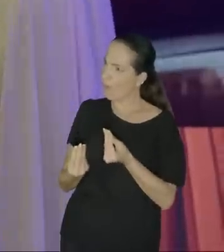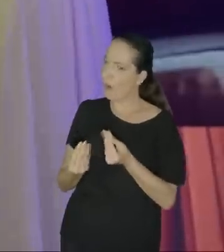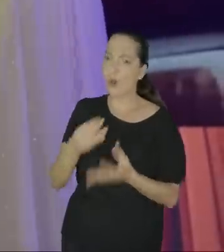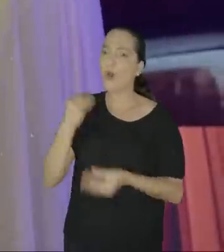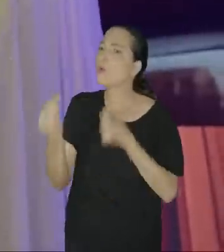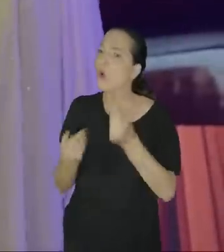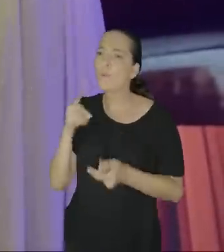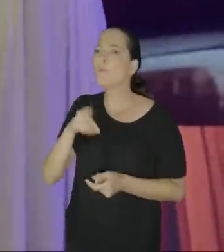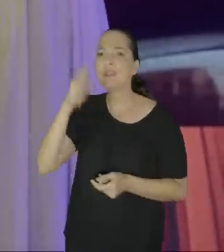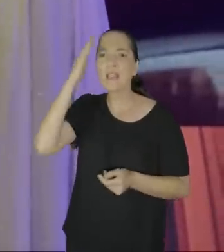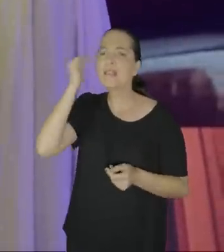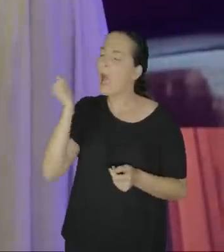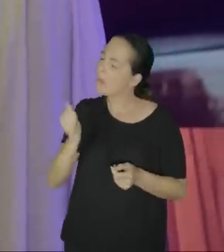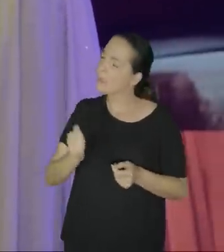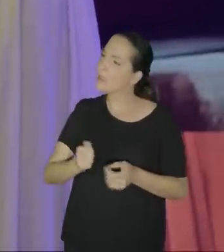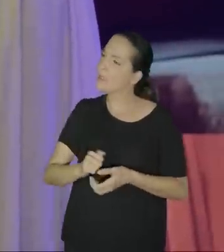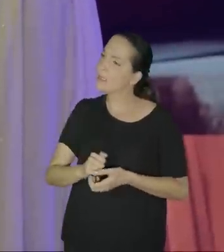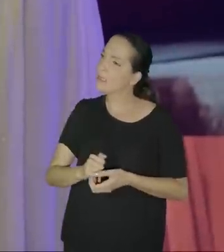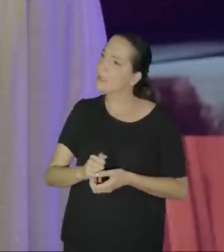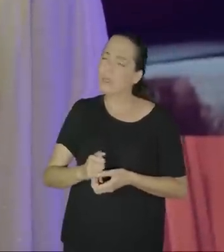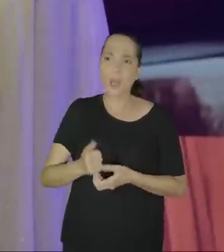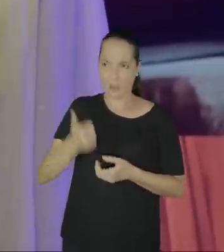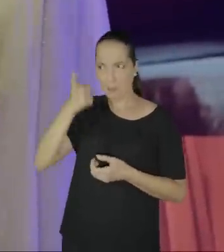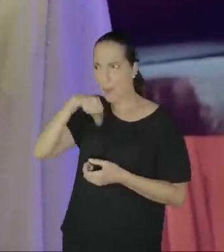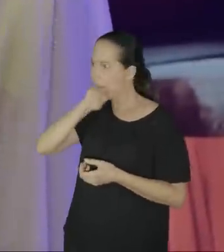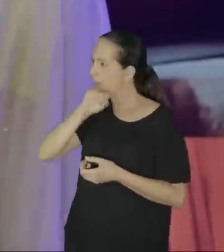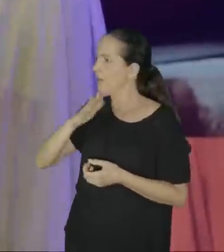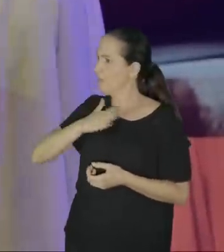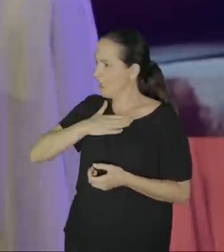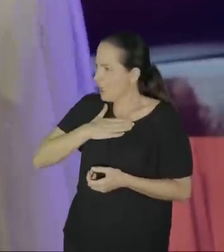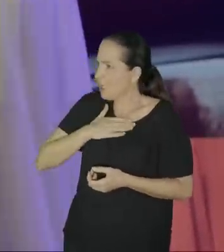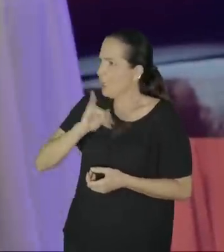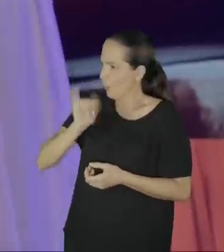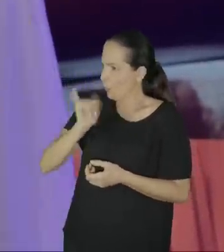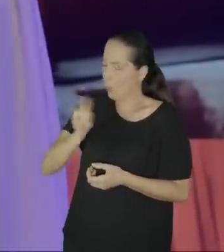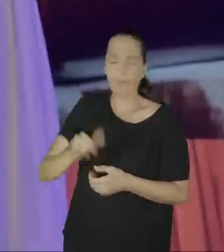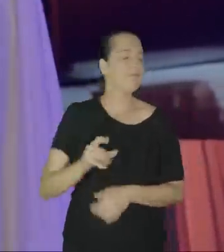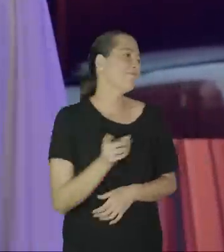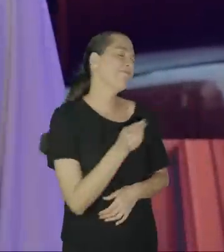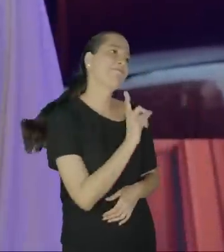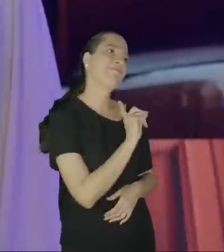Como tu soubeste, prima? Minha mãe te contou? Não, Maria.